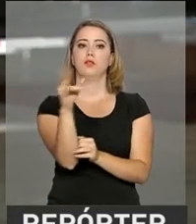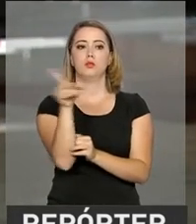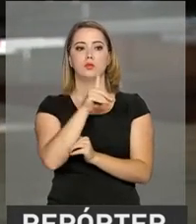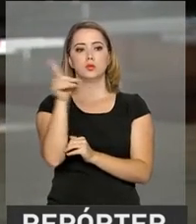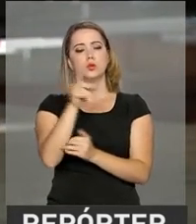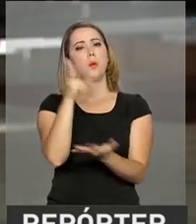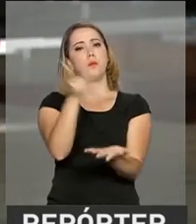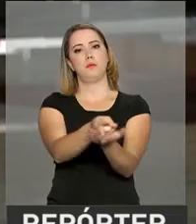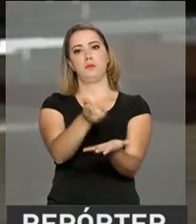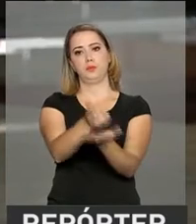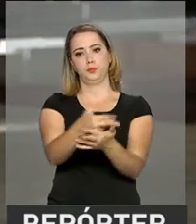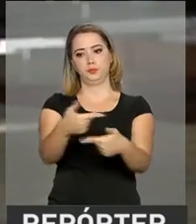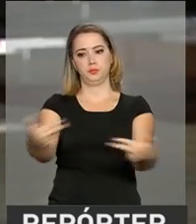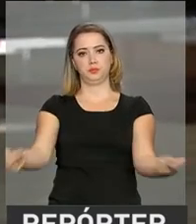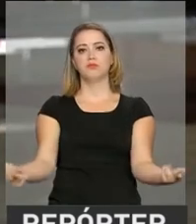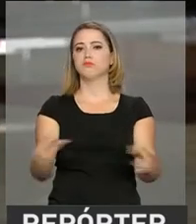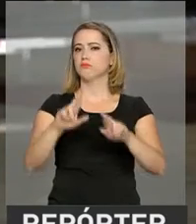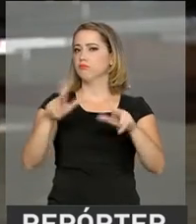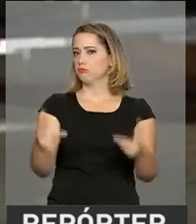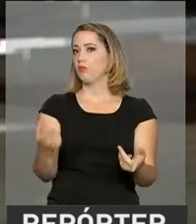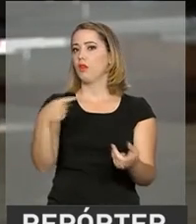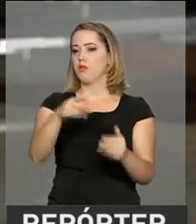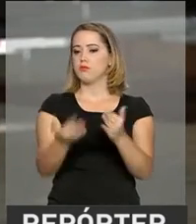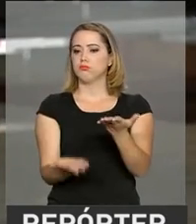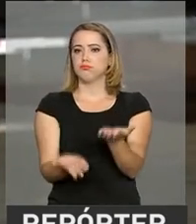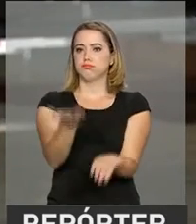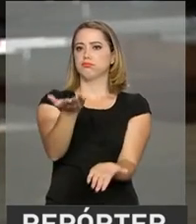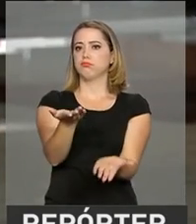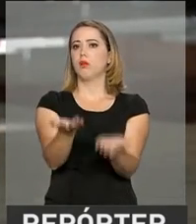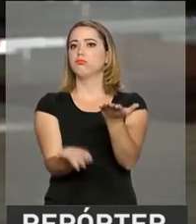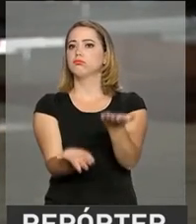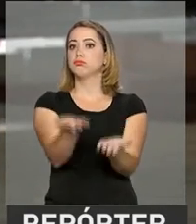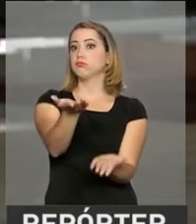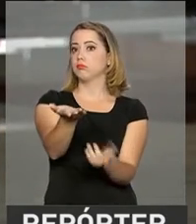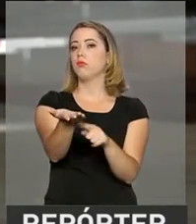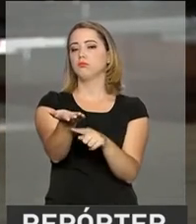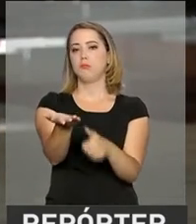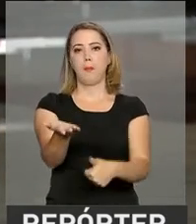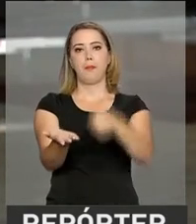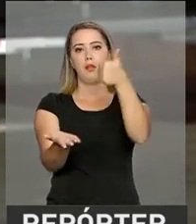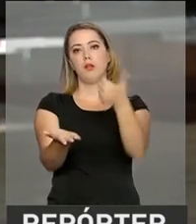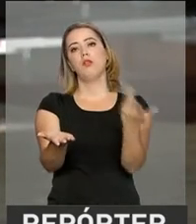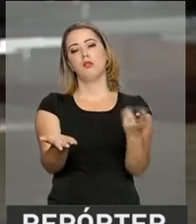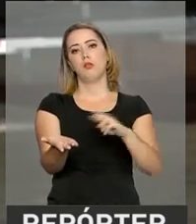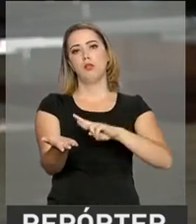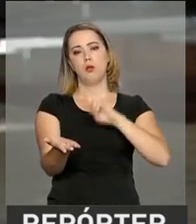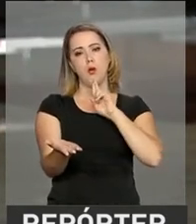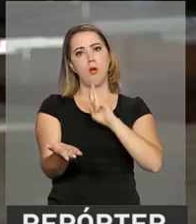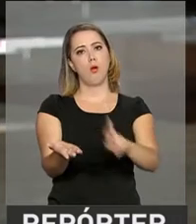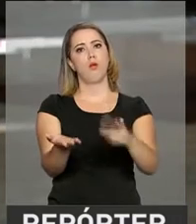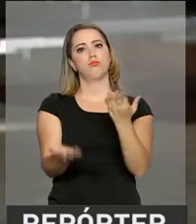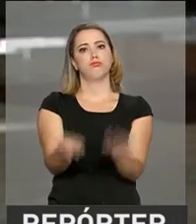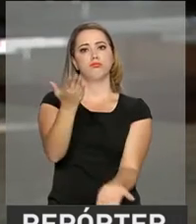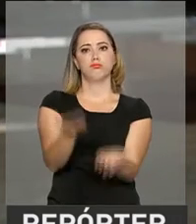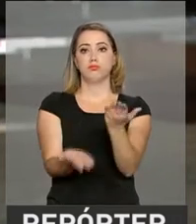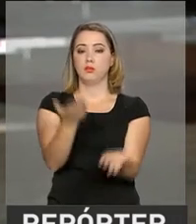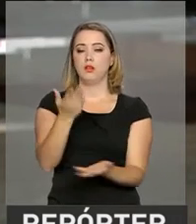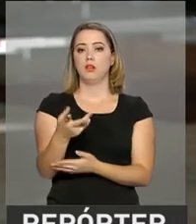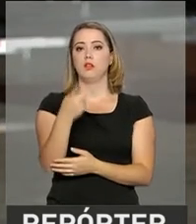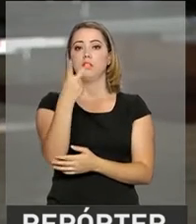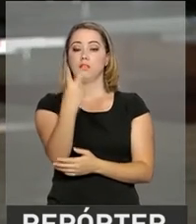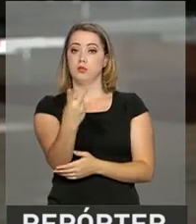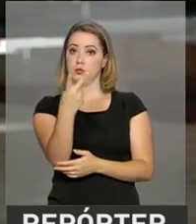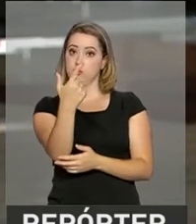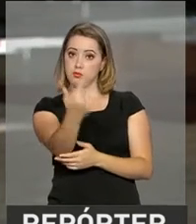mesmas categorias essa diferença é que foi positiva e este melhor resultado na balança nos últimos 27